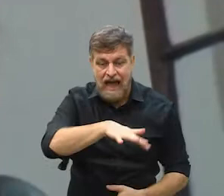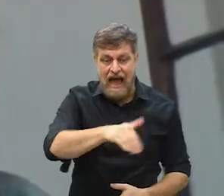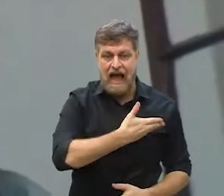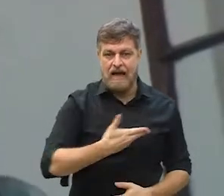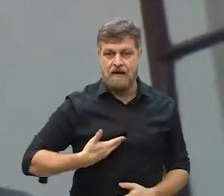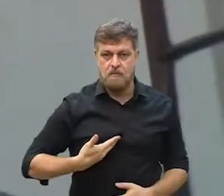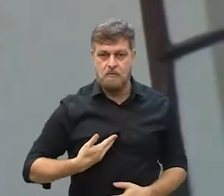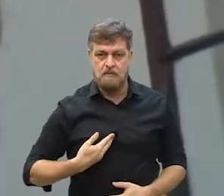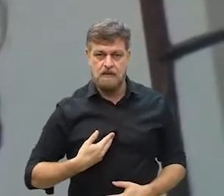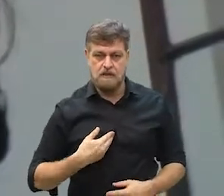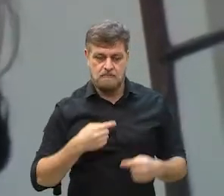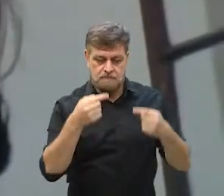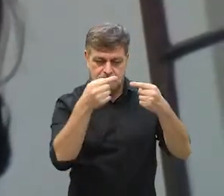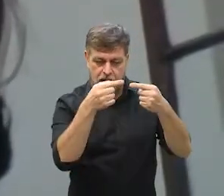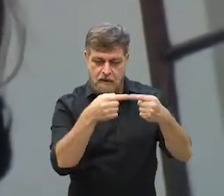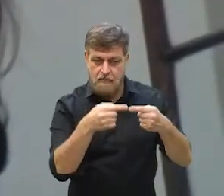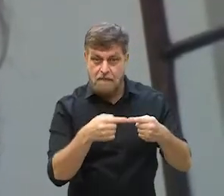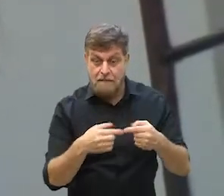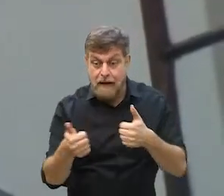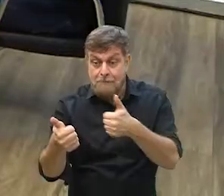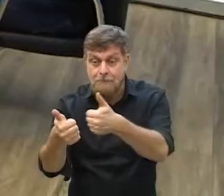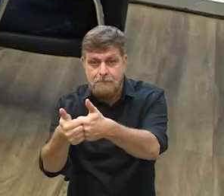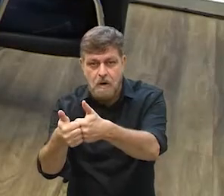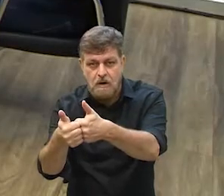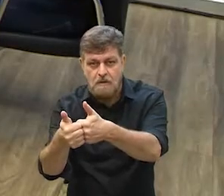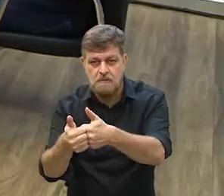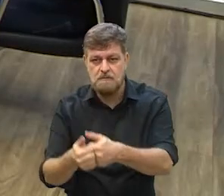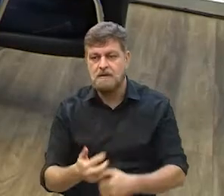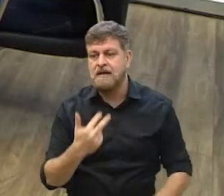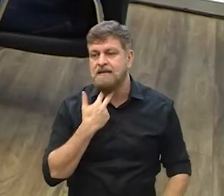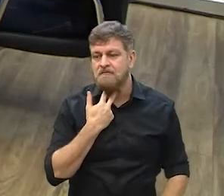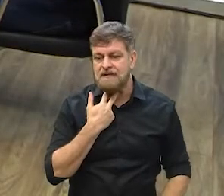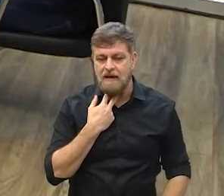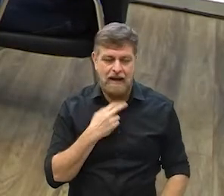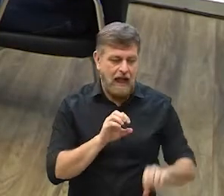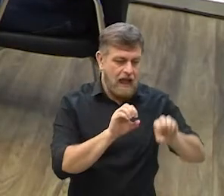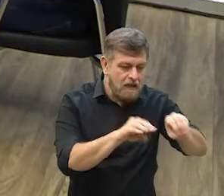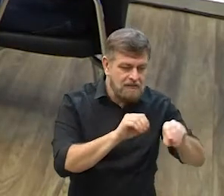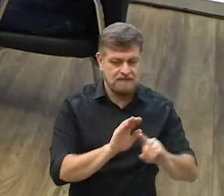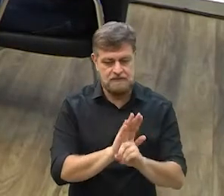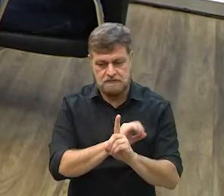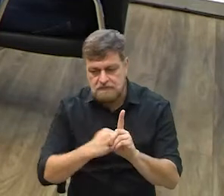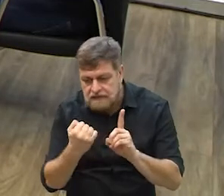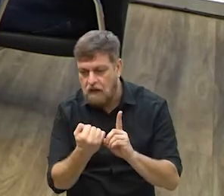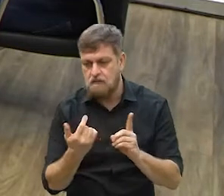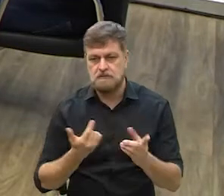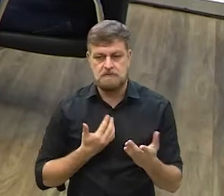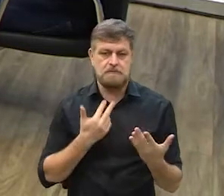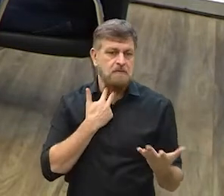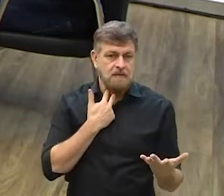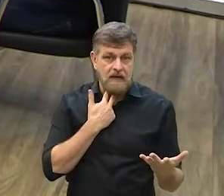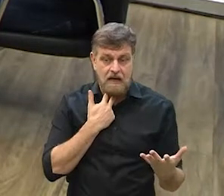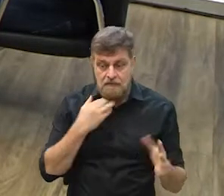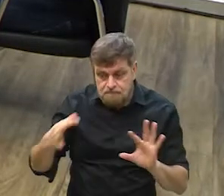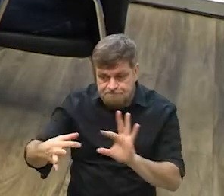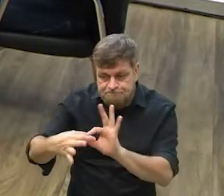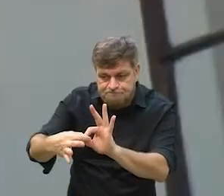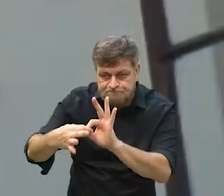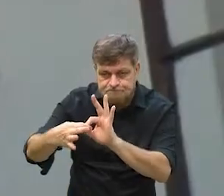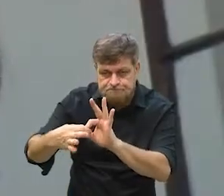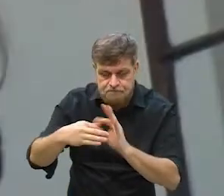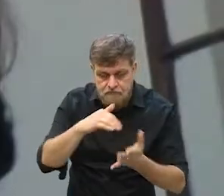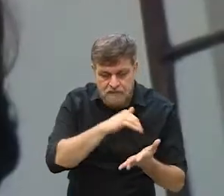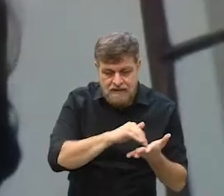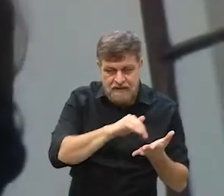de um atendimento próximo a ela. Então, nesse caso, a curto prazo, a